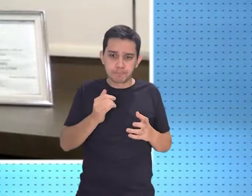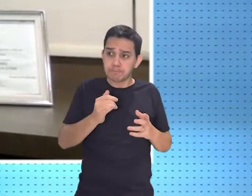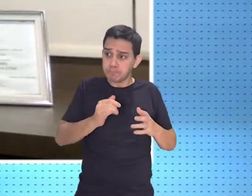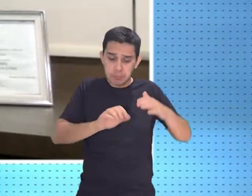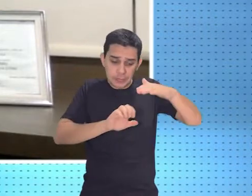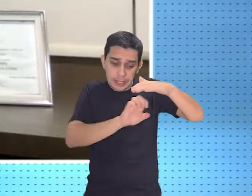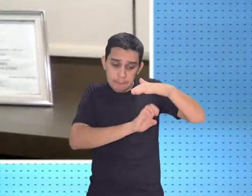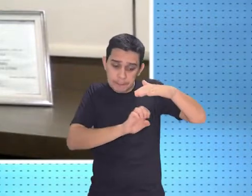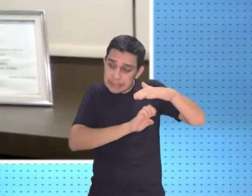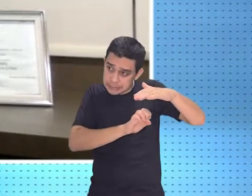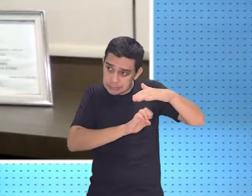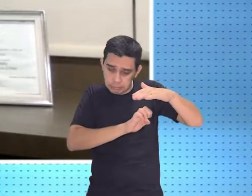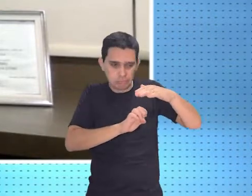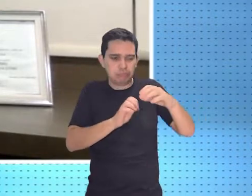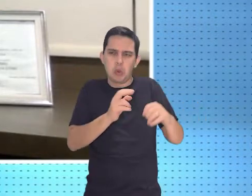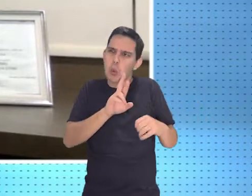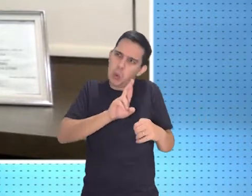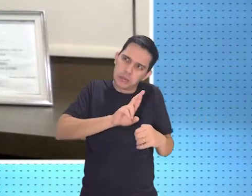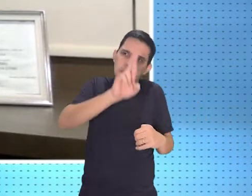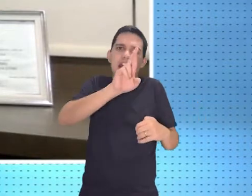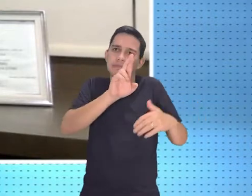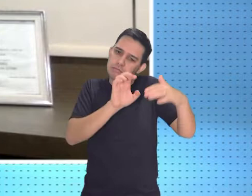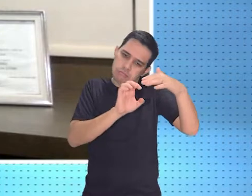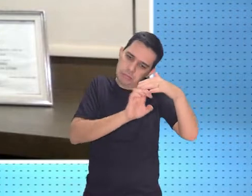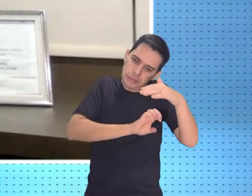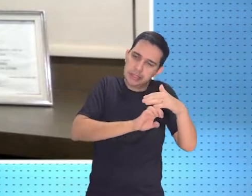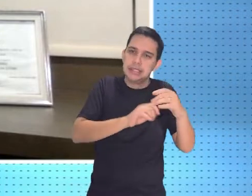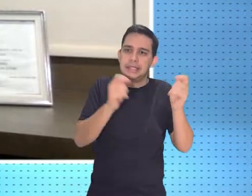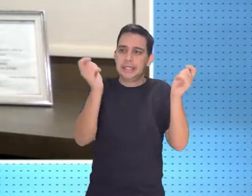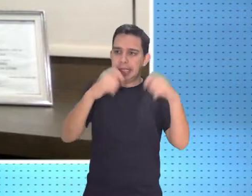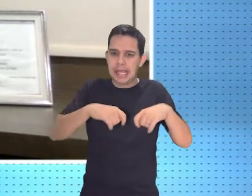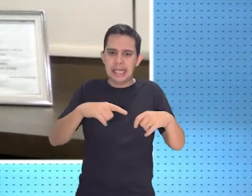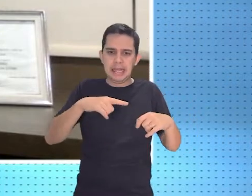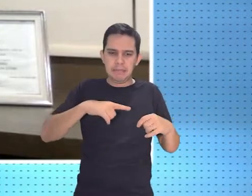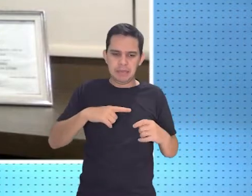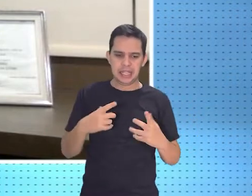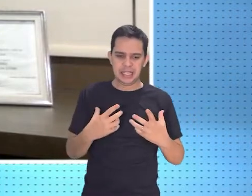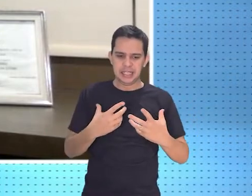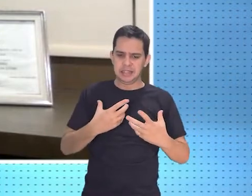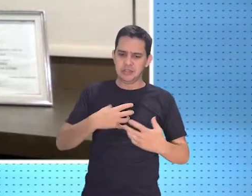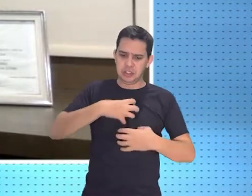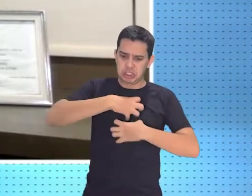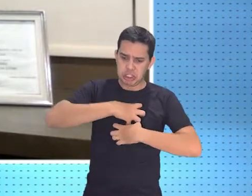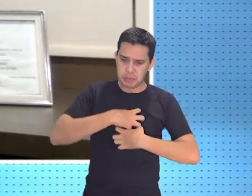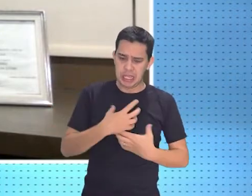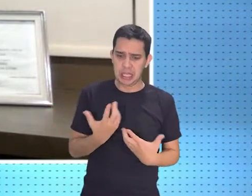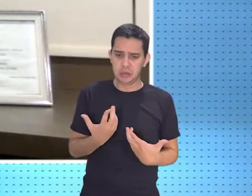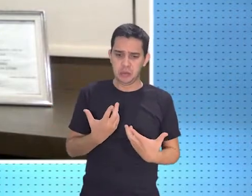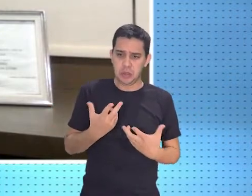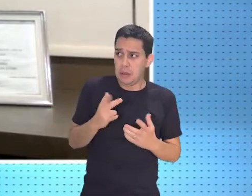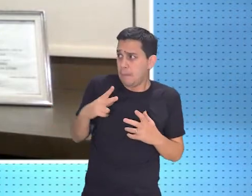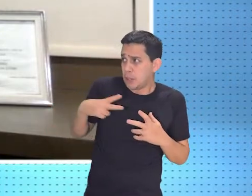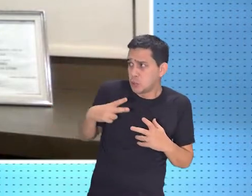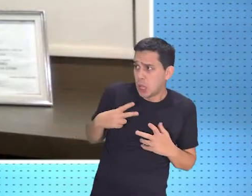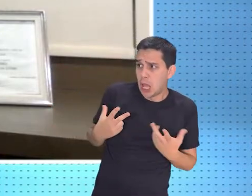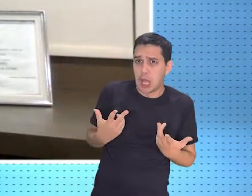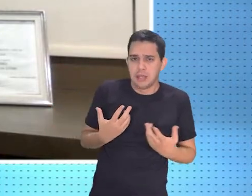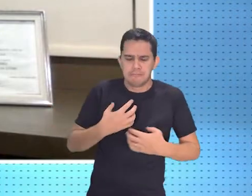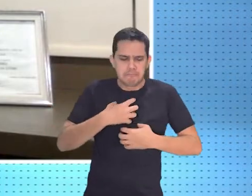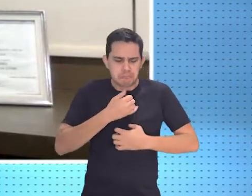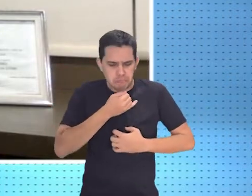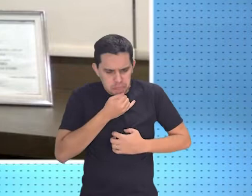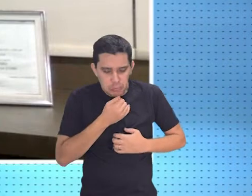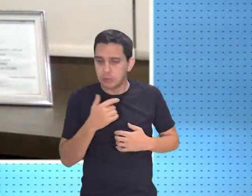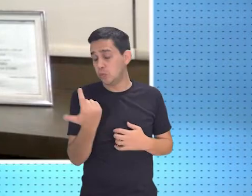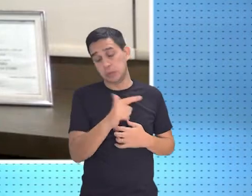honra subjetiva, que está intimamente ligado com a intimidade, o decoro e a autoestima,